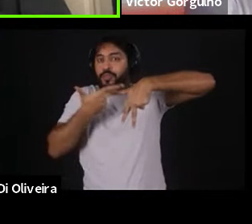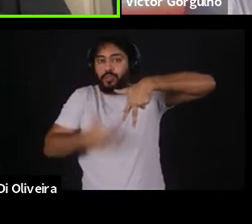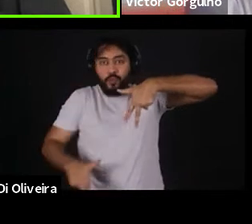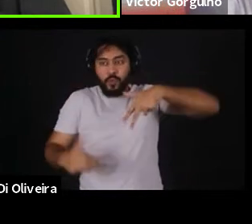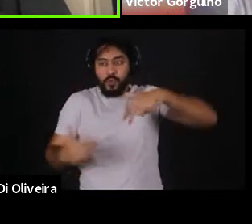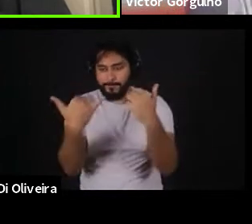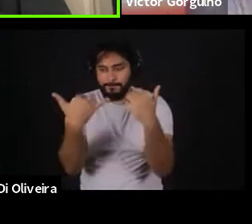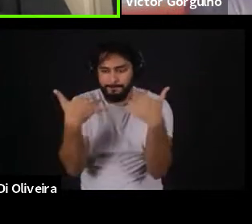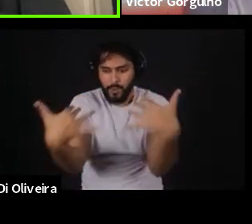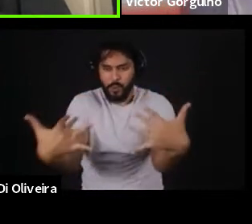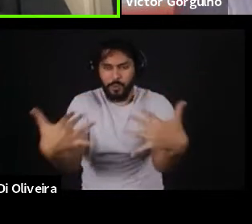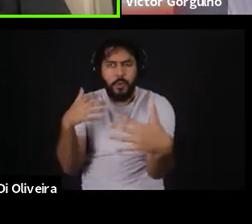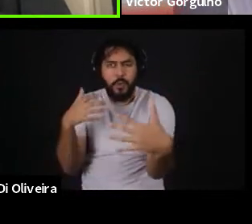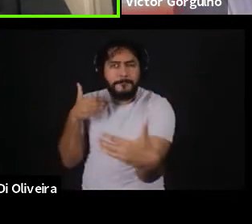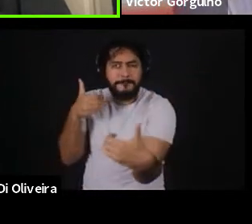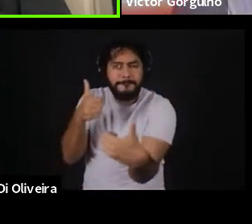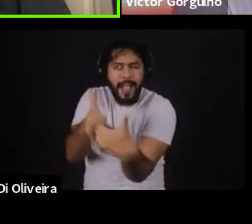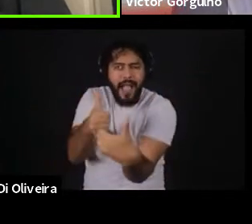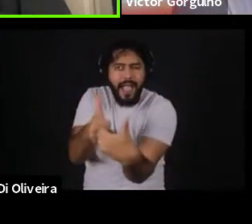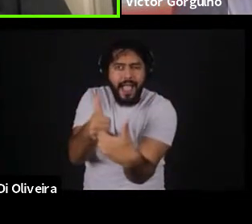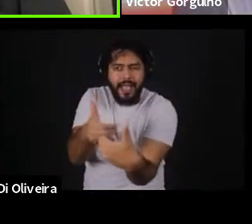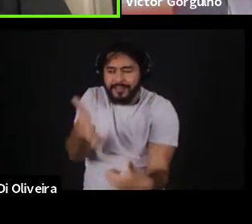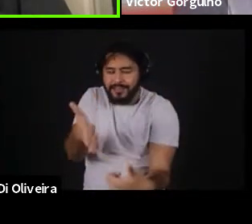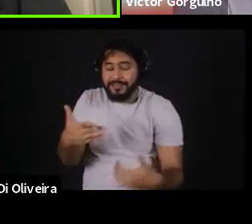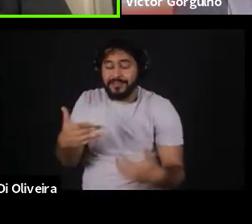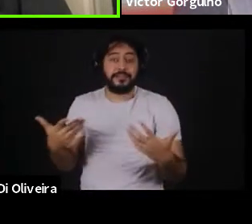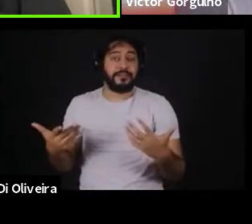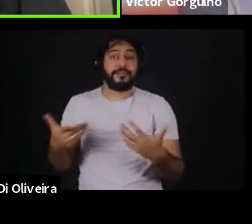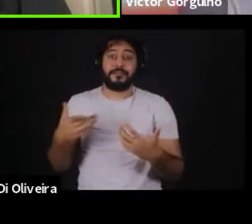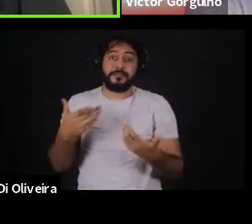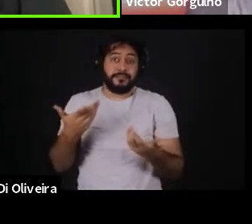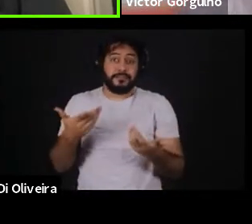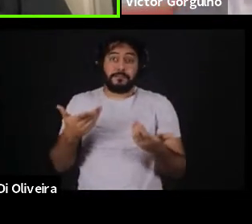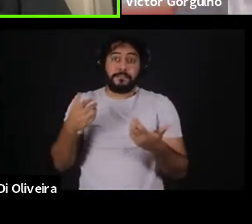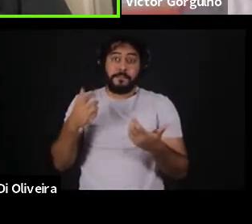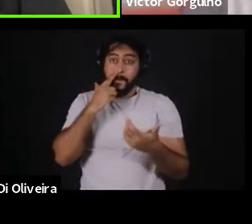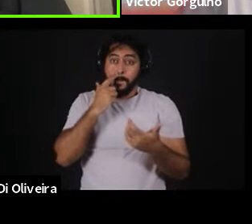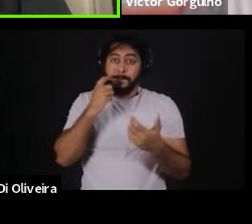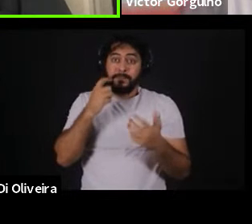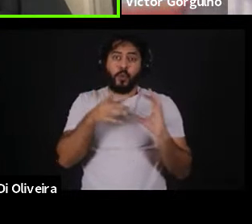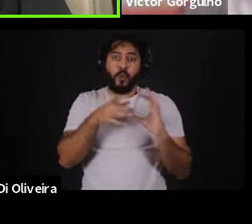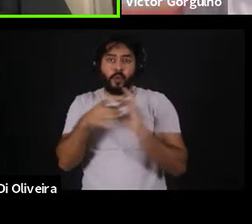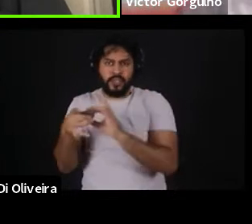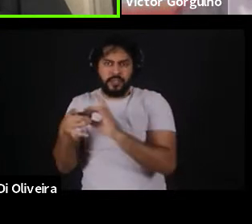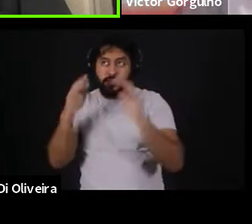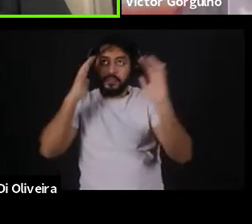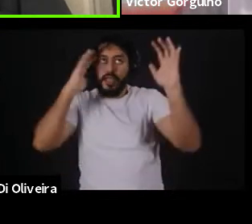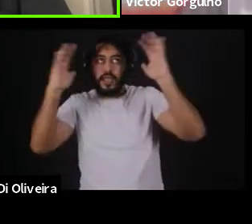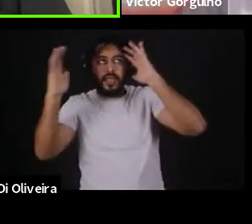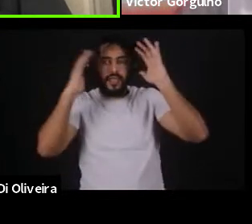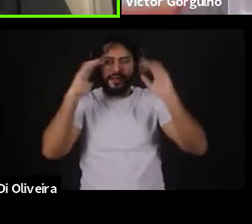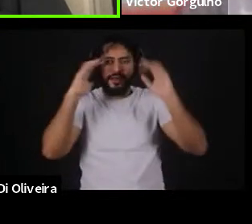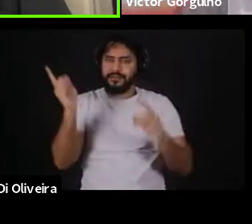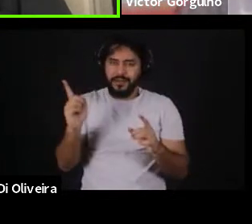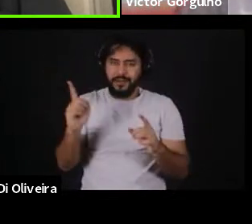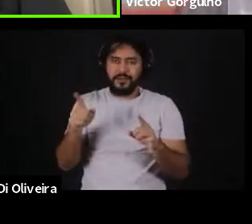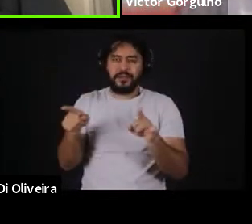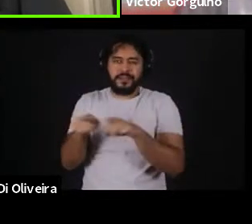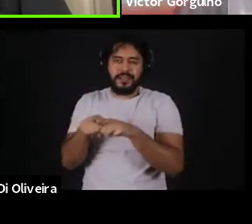de vocês, num contexto, não vou dizer de delírio, mas vamos dizer de maquinações